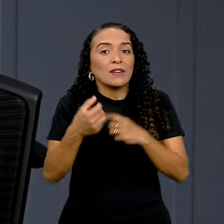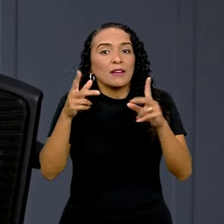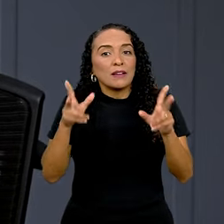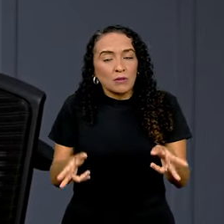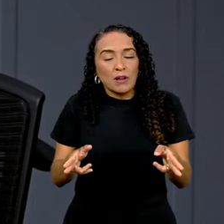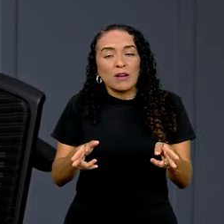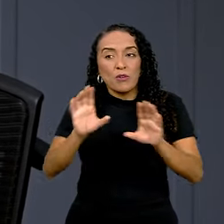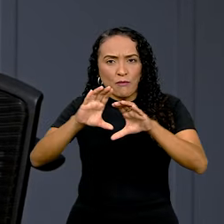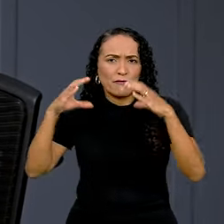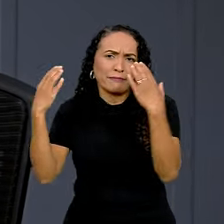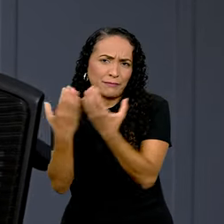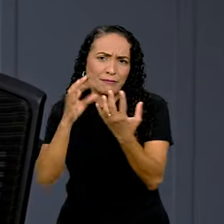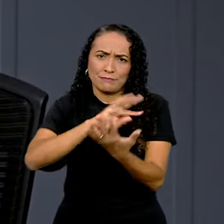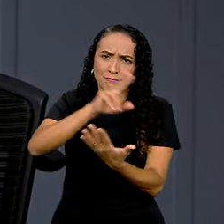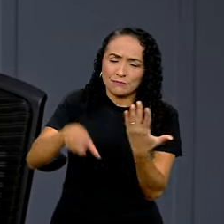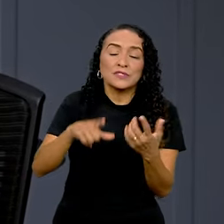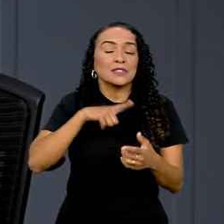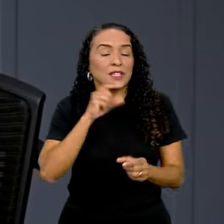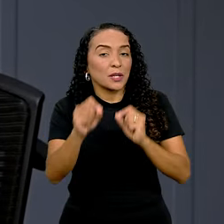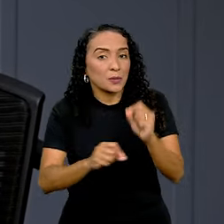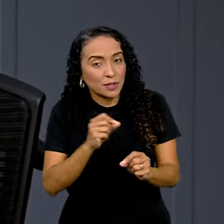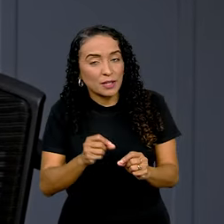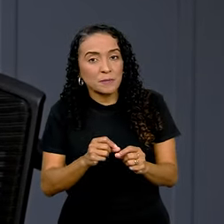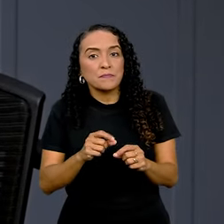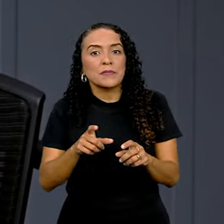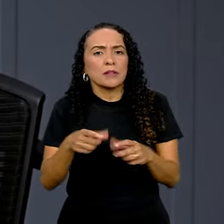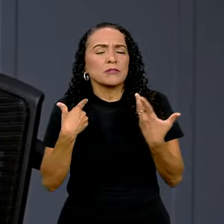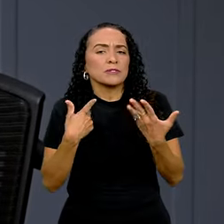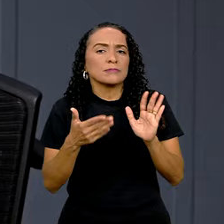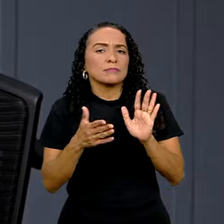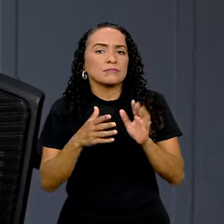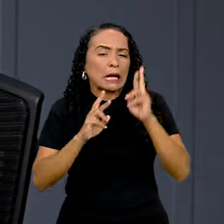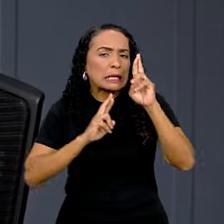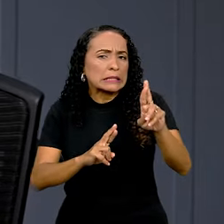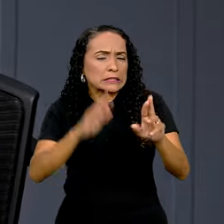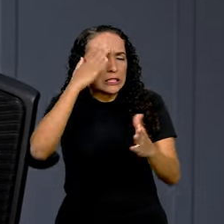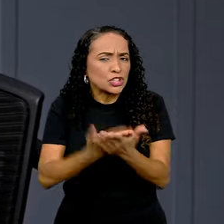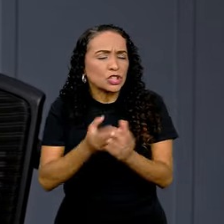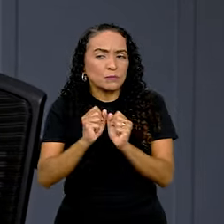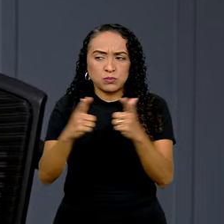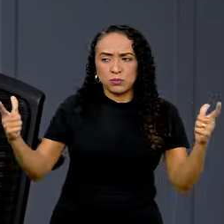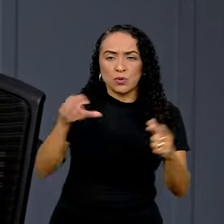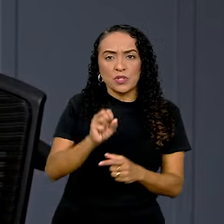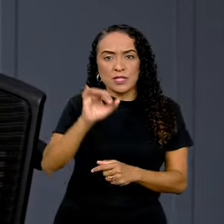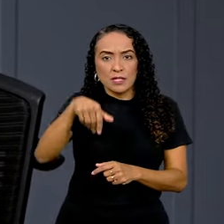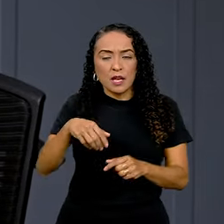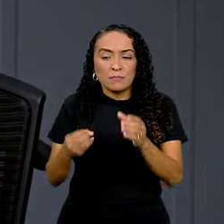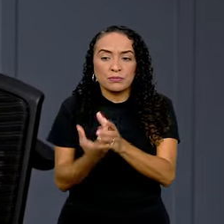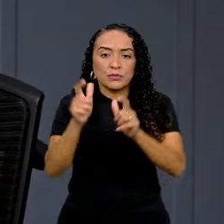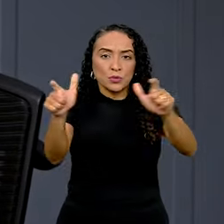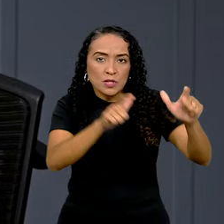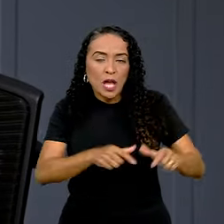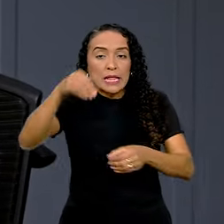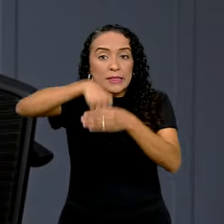sisan Como consegue conferên e a gente tem e Aposta que a expansão do sisan e que a criação